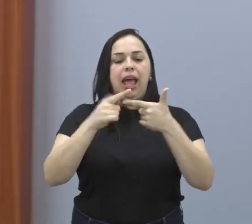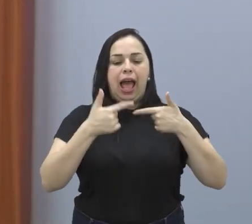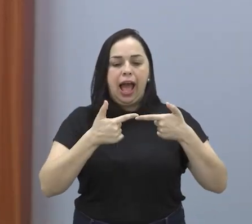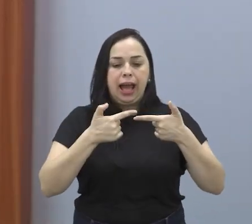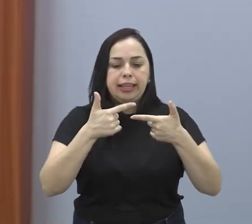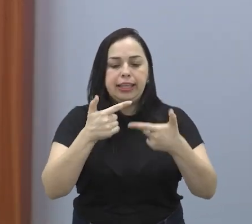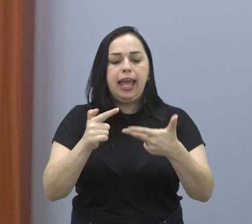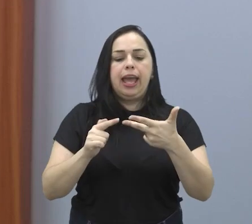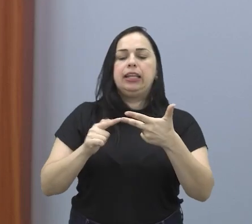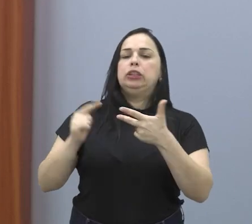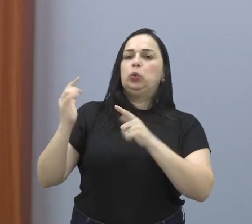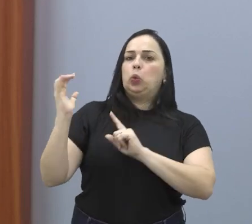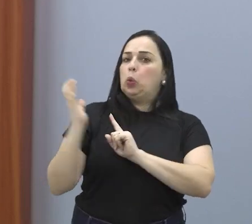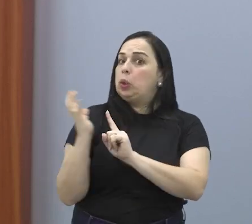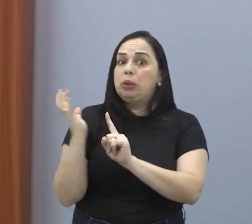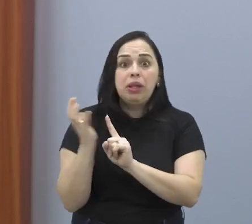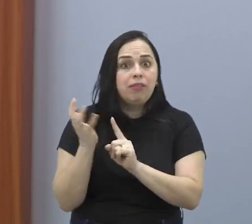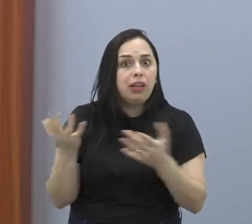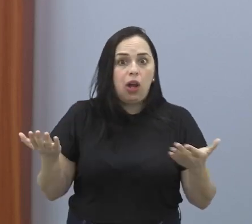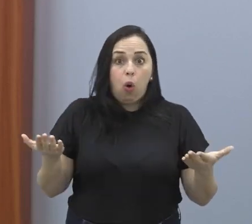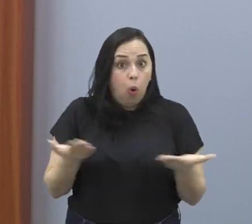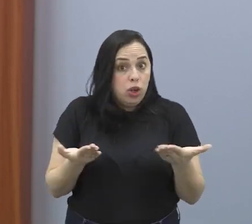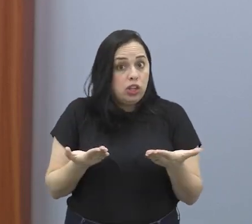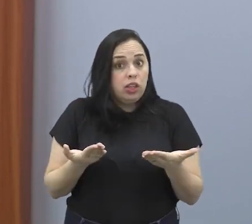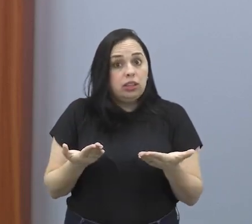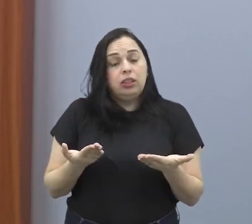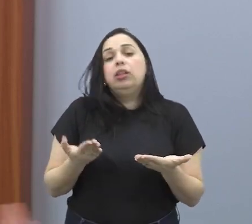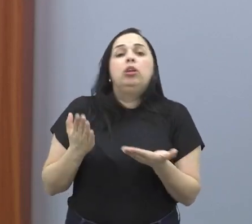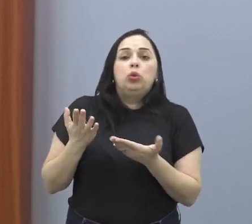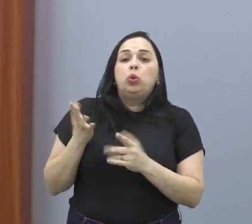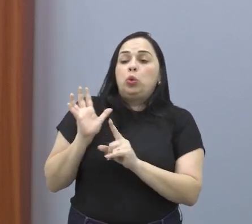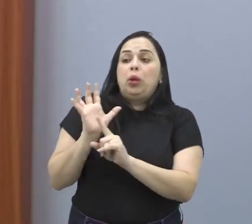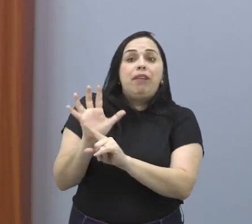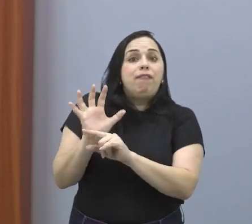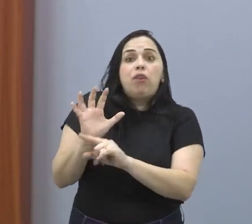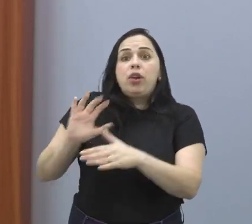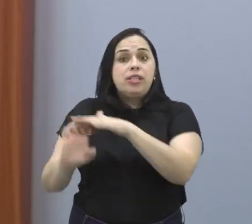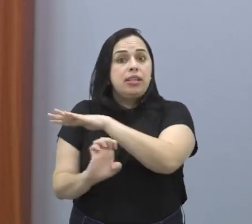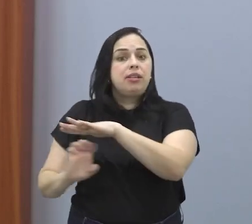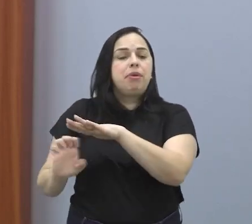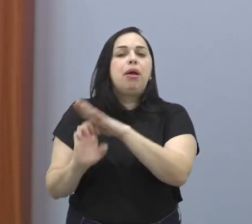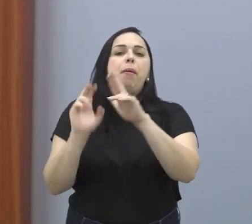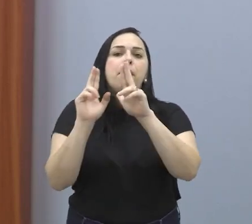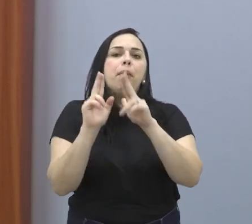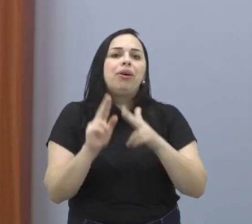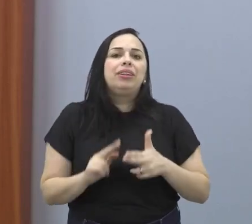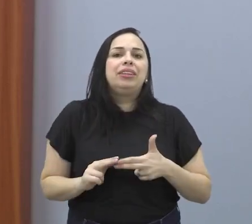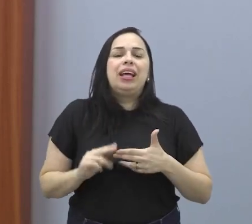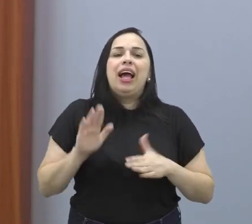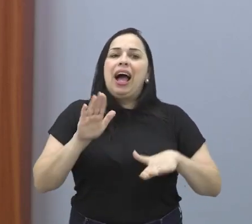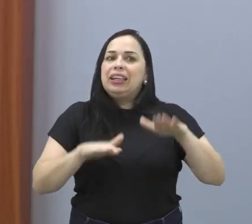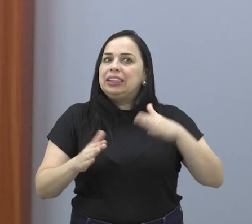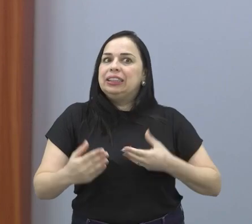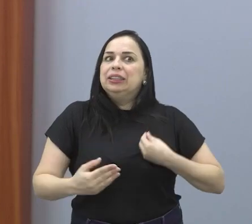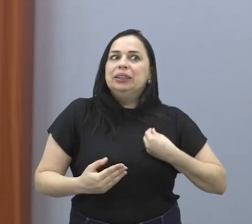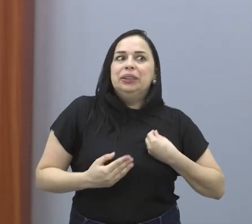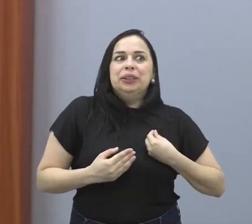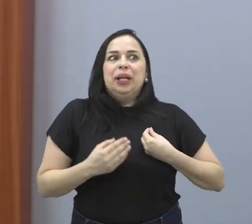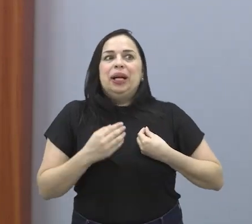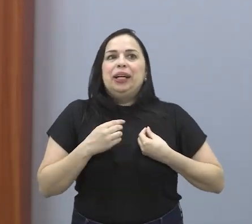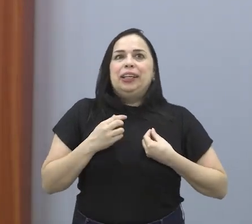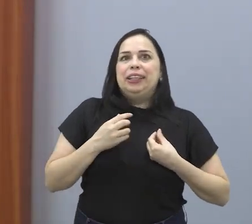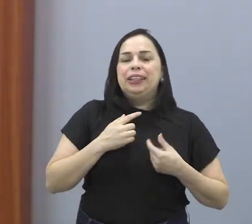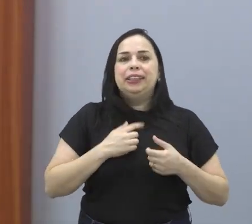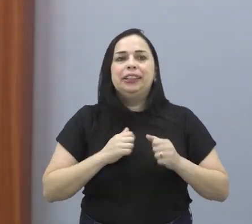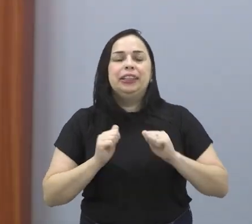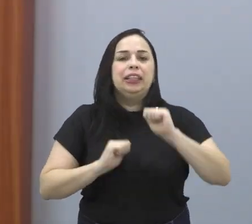a guerra afeta, né? Tudo afeta hoje em dia todas as empresas. Então, viver dessa forma às vezes pode